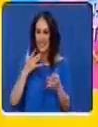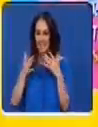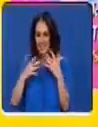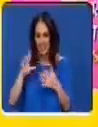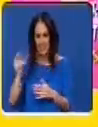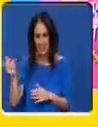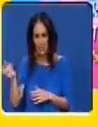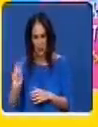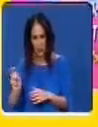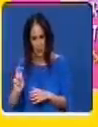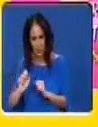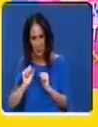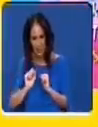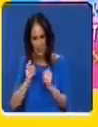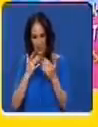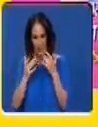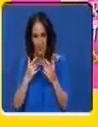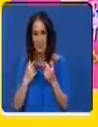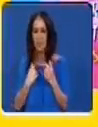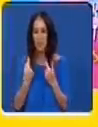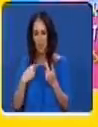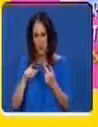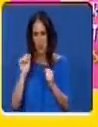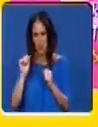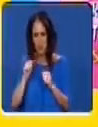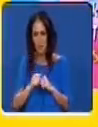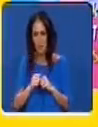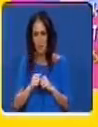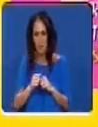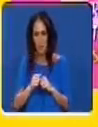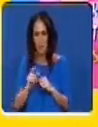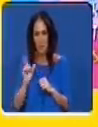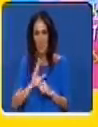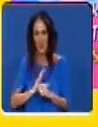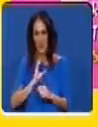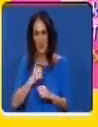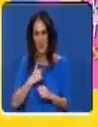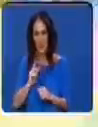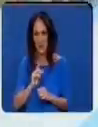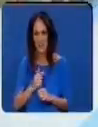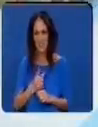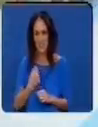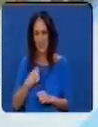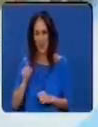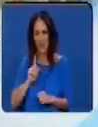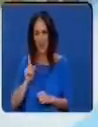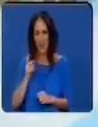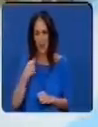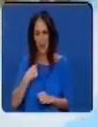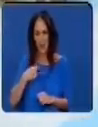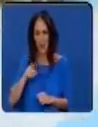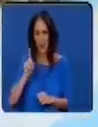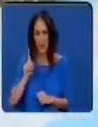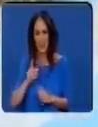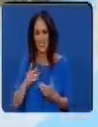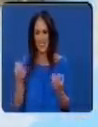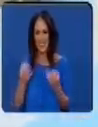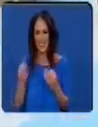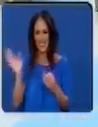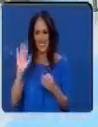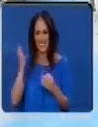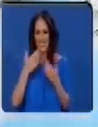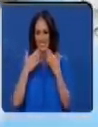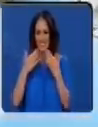Às 21h45. Exatamente. Muito bem, lá irei. Muito obrigado. Obrigado, gosto. Você já não confiou em mim, eu digo lá irei, nunca vou. Mas eu desta vou mesmo.